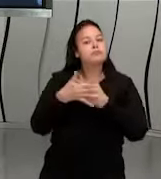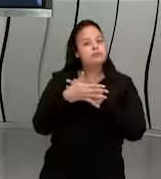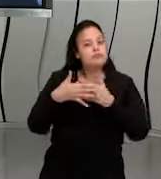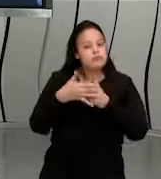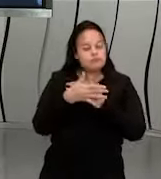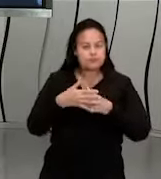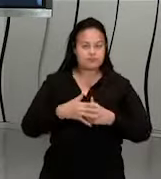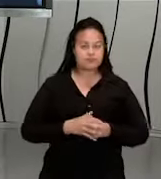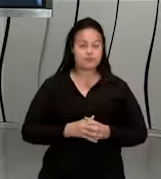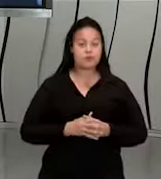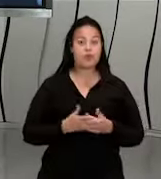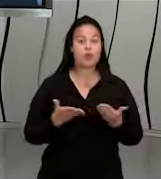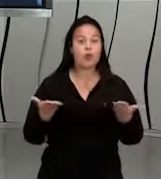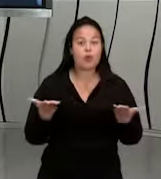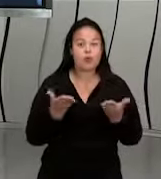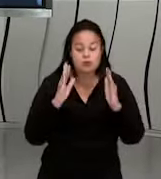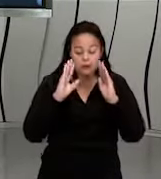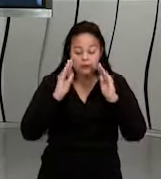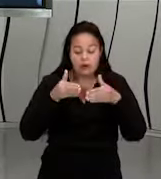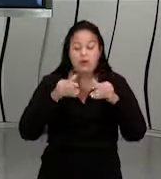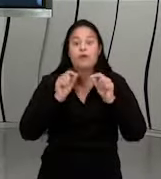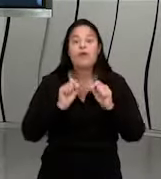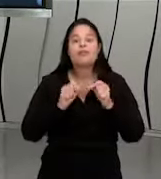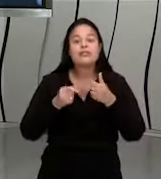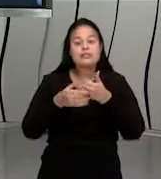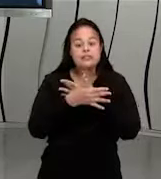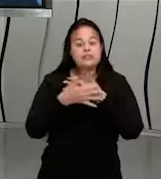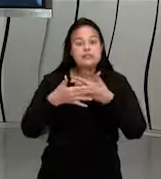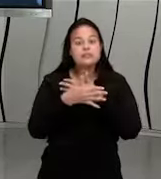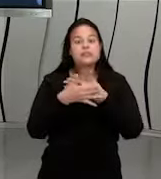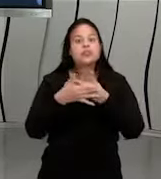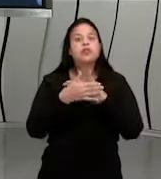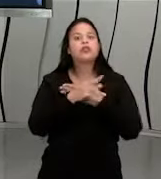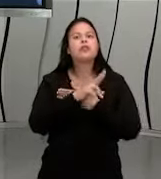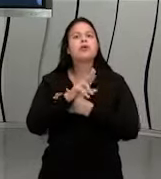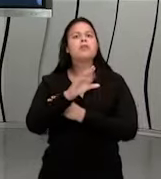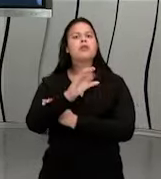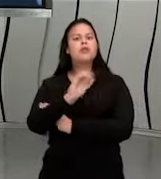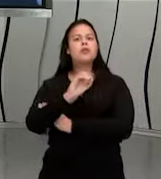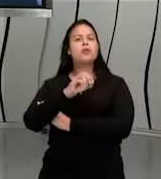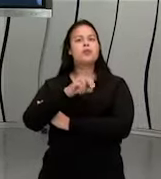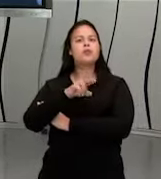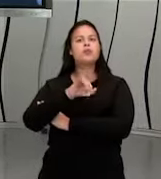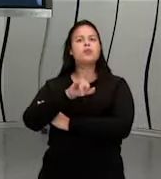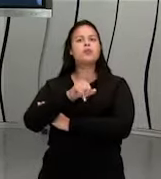Hoje, o nosso foco é no tecido conjuntivo.